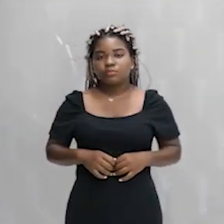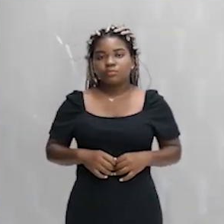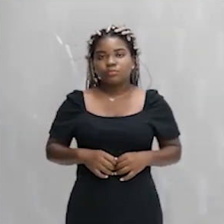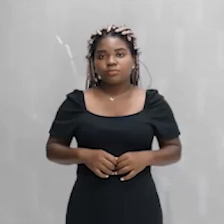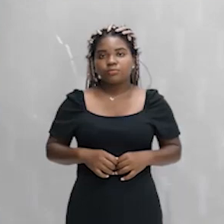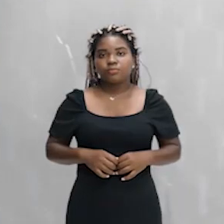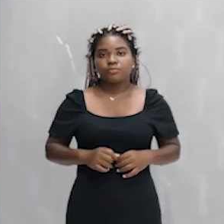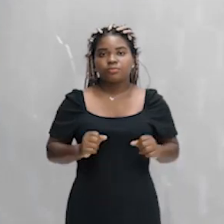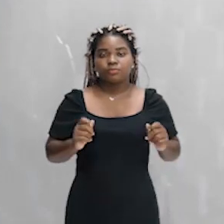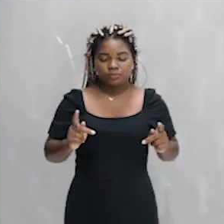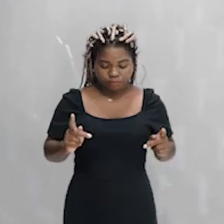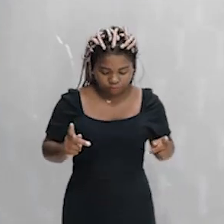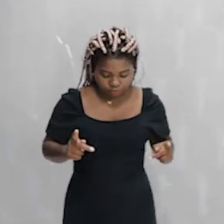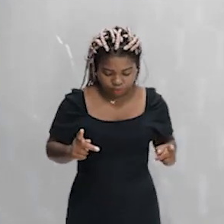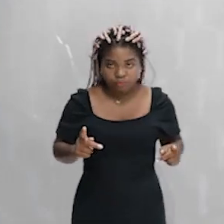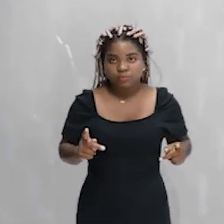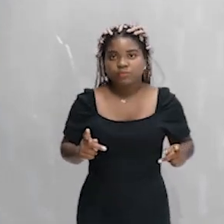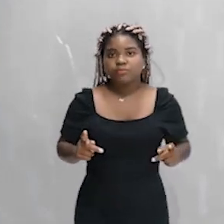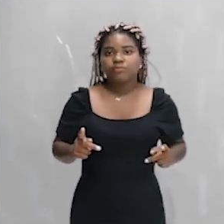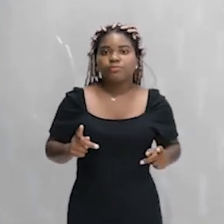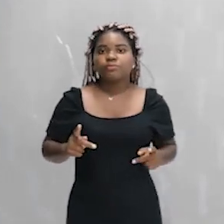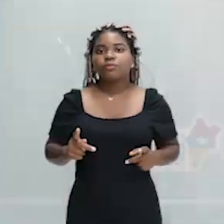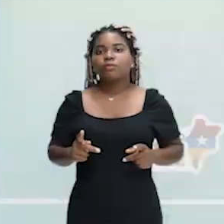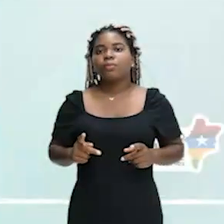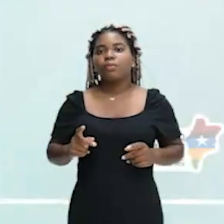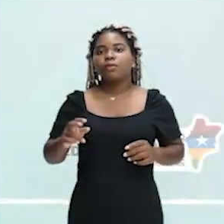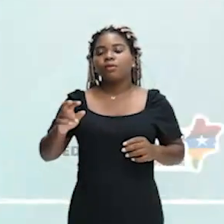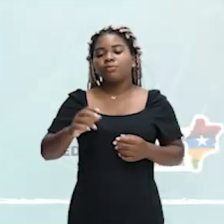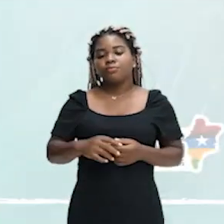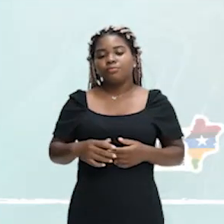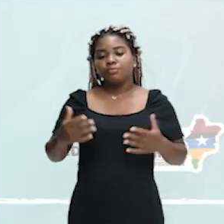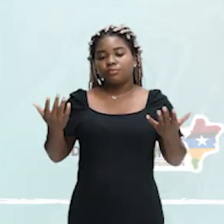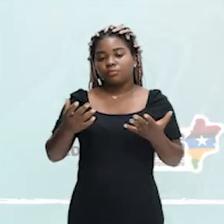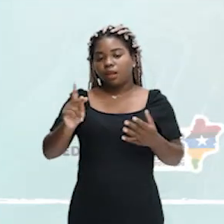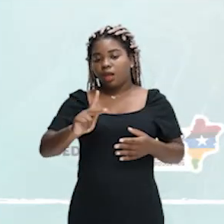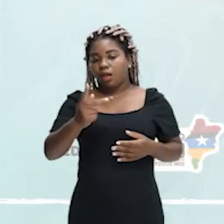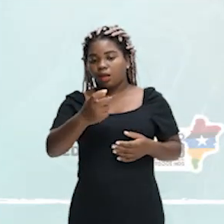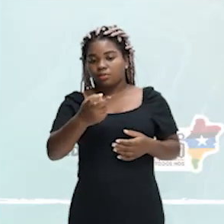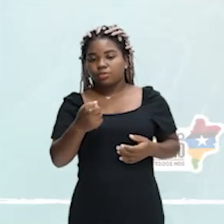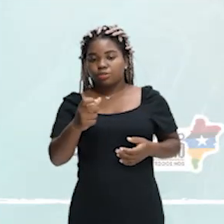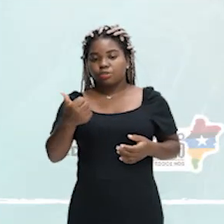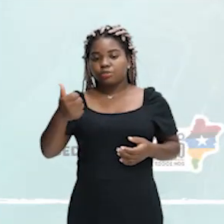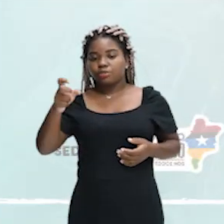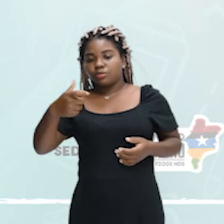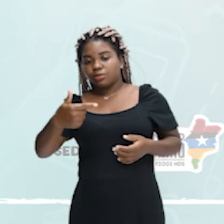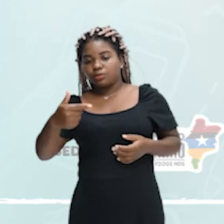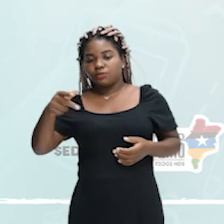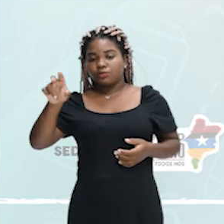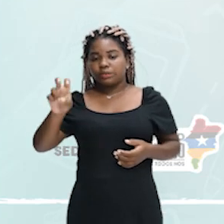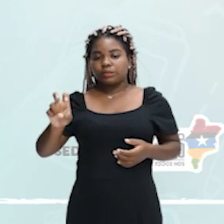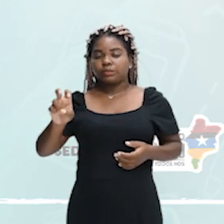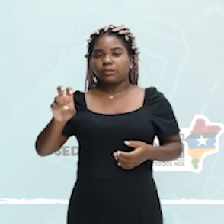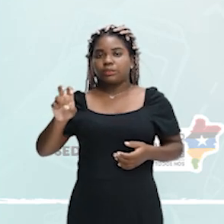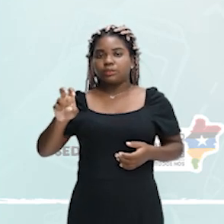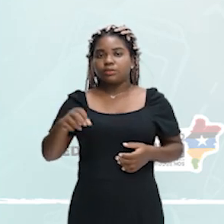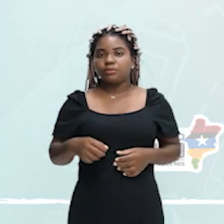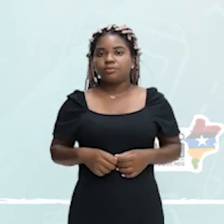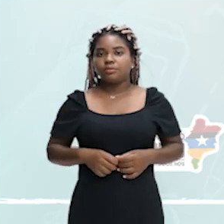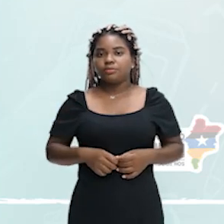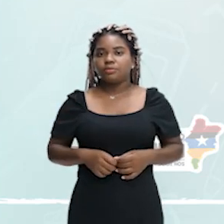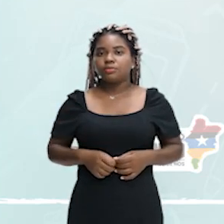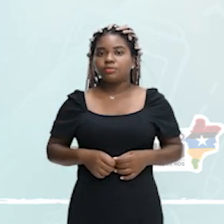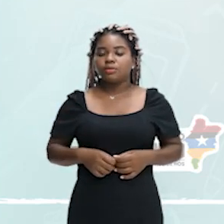comigo para você perceber. Olha só repetir, tá? h de x é igual a 125. Agora, eu vou fazer